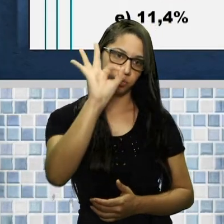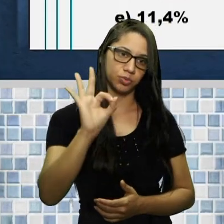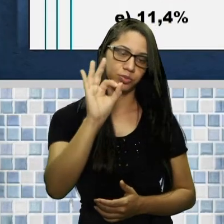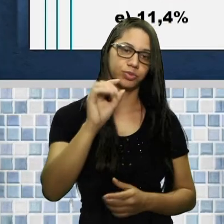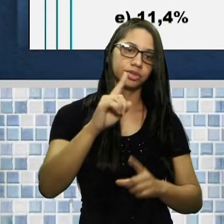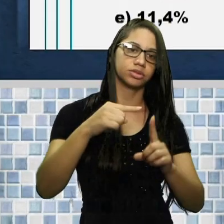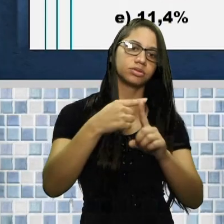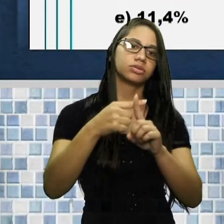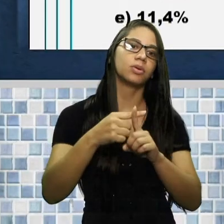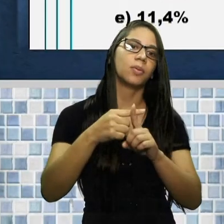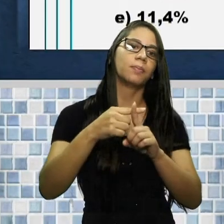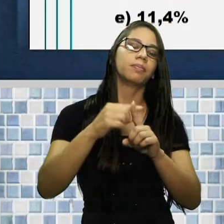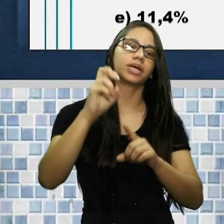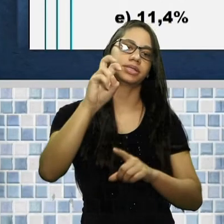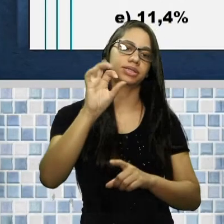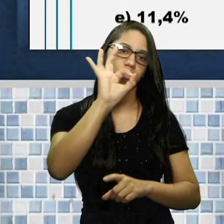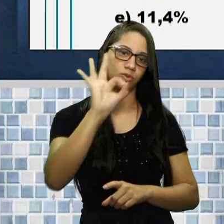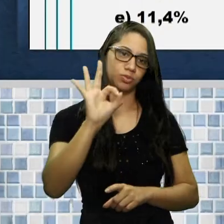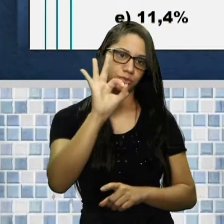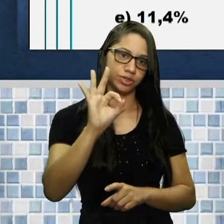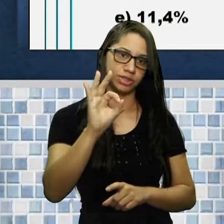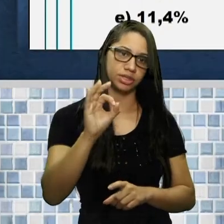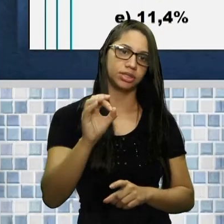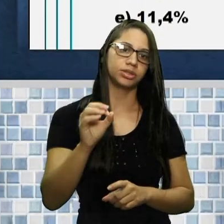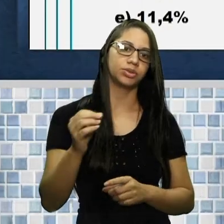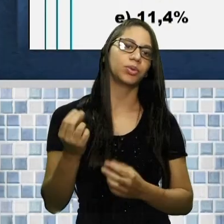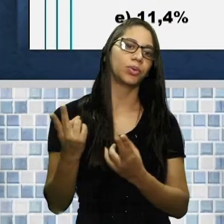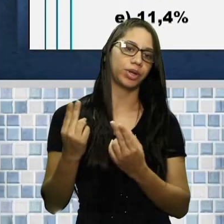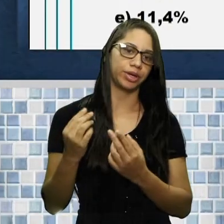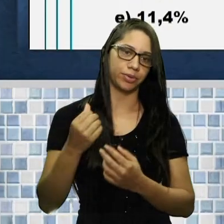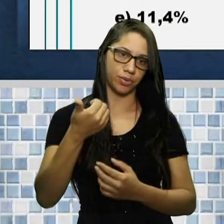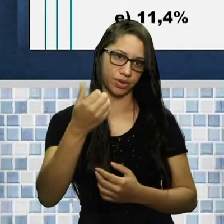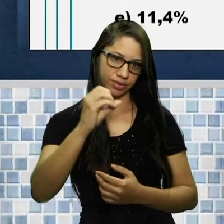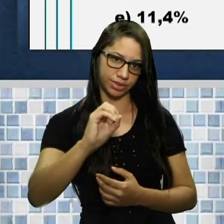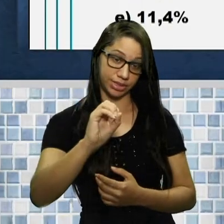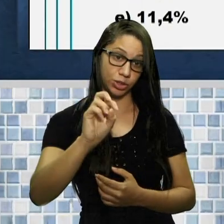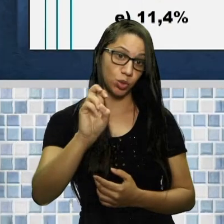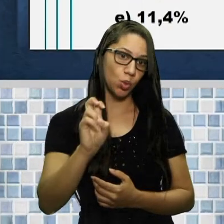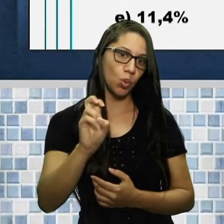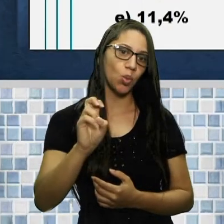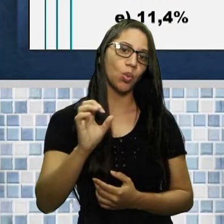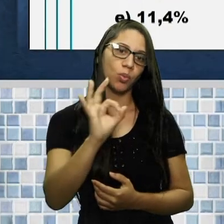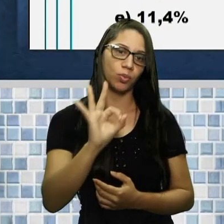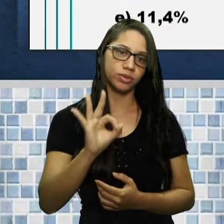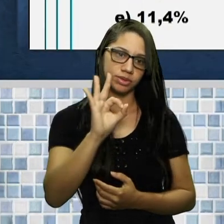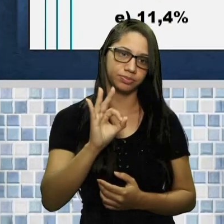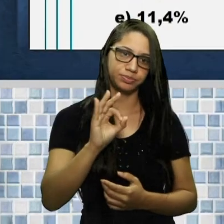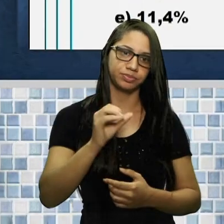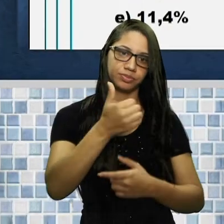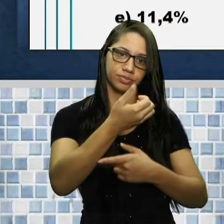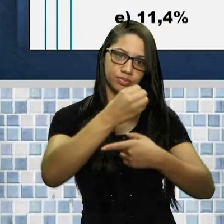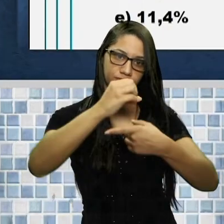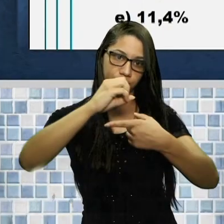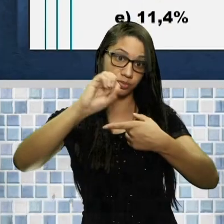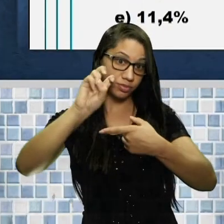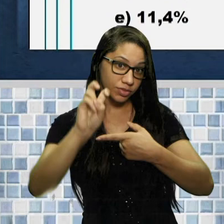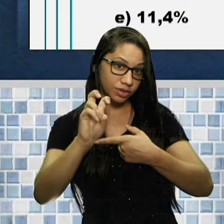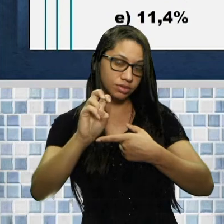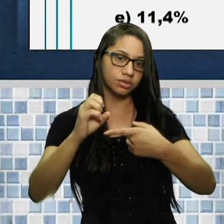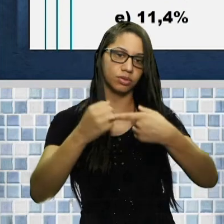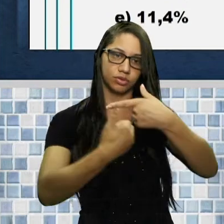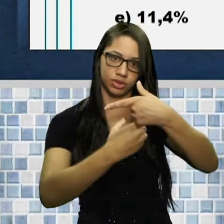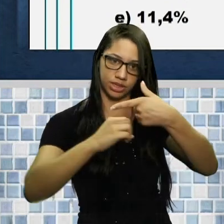5% é igual a 105%. Formando uma razão centesimal, 105 sobre 100.